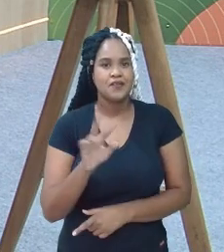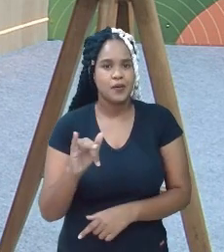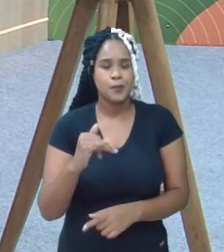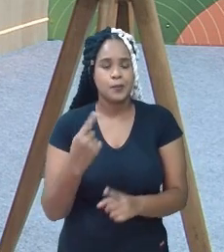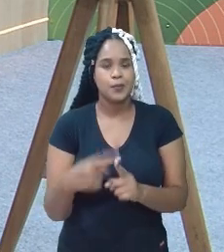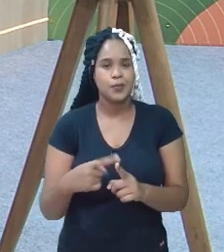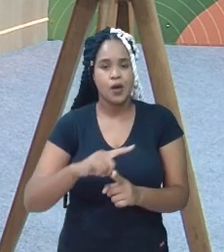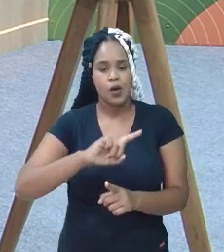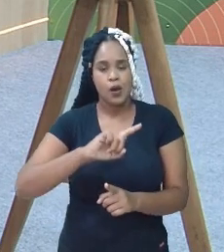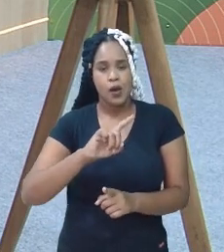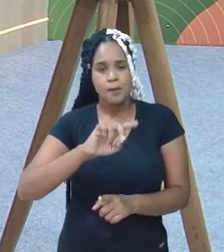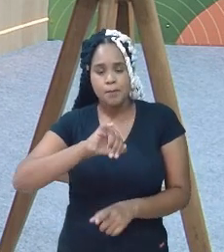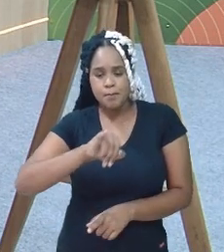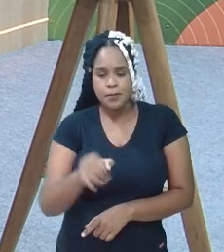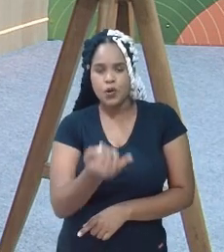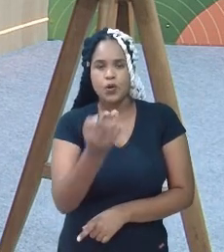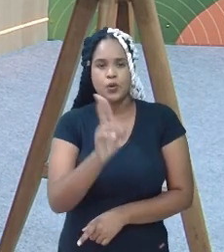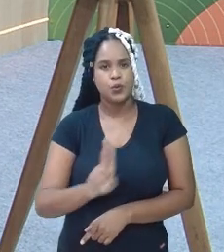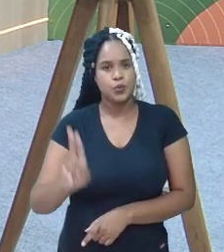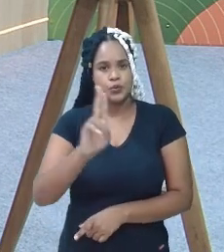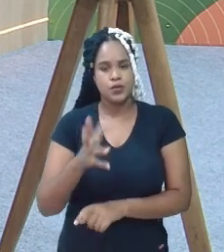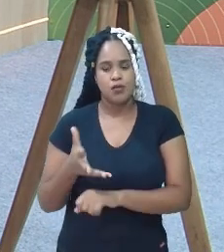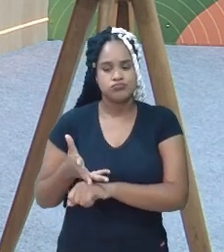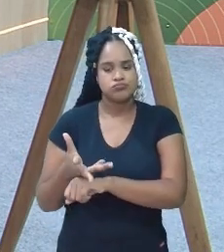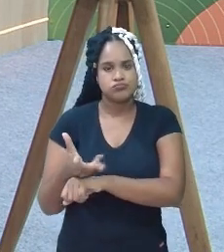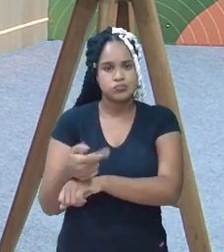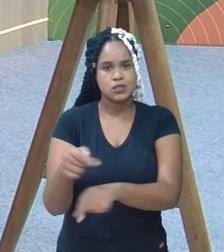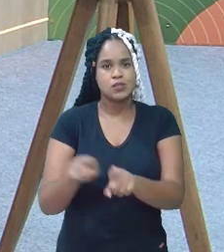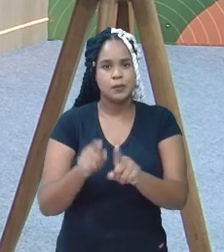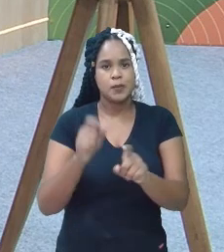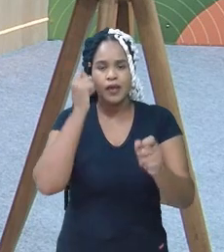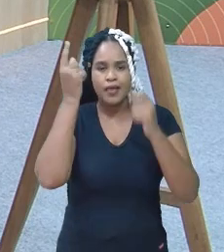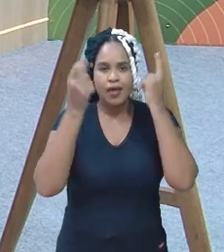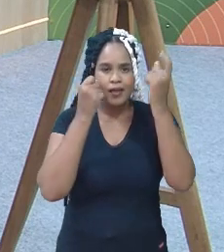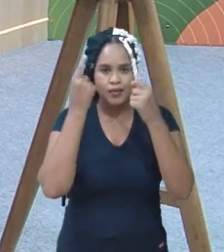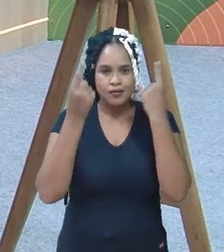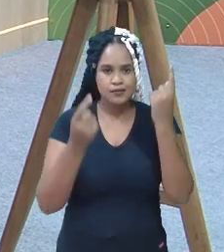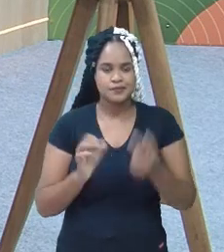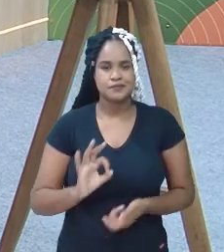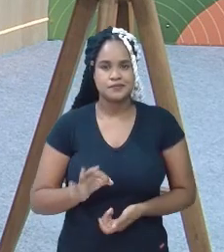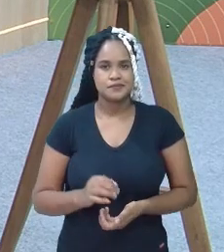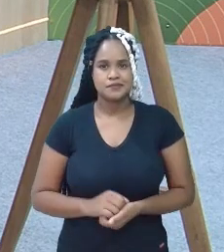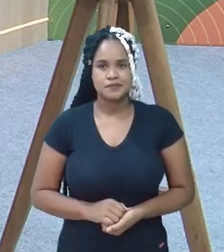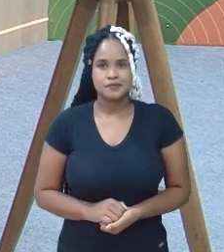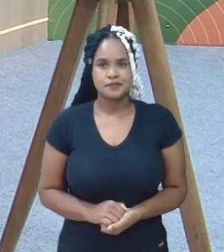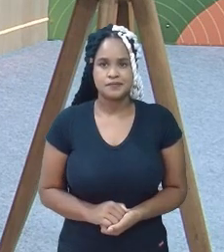habilidades e eles vão aprendendo de maneira prazerosa.